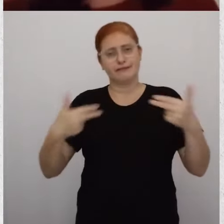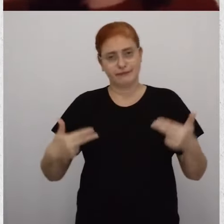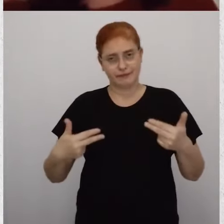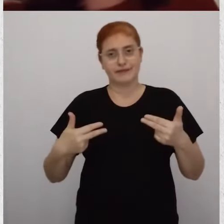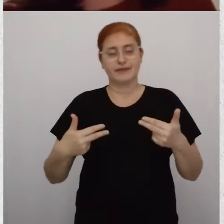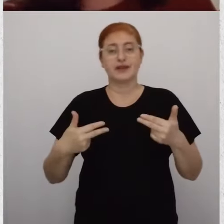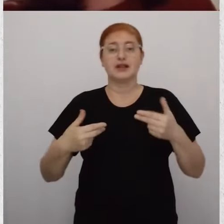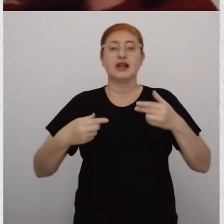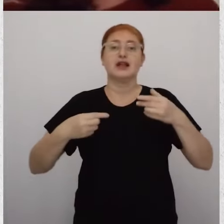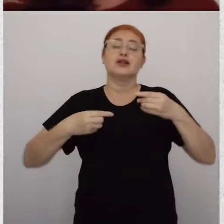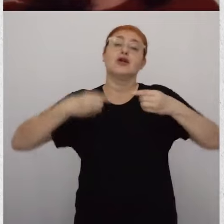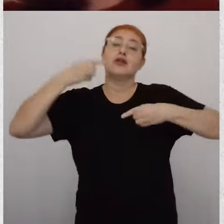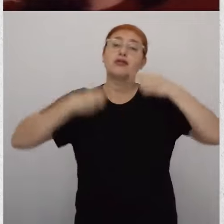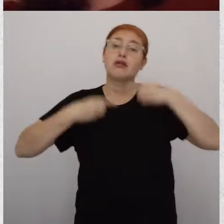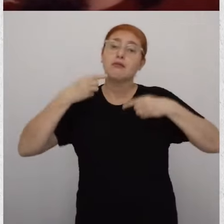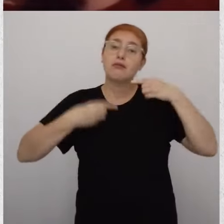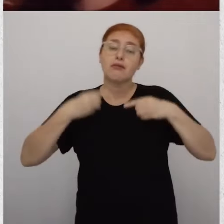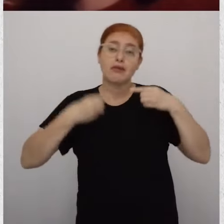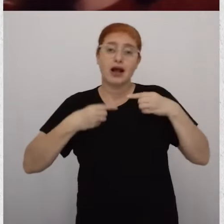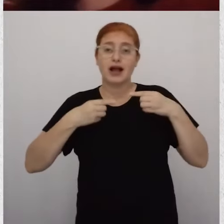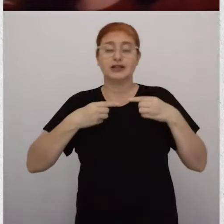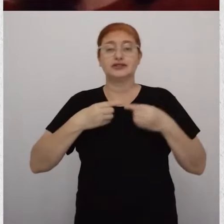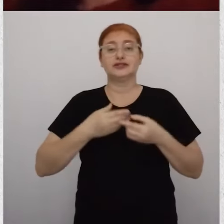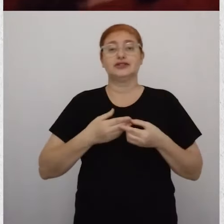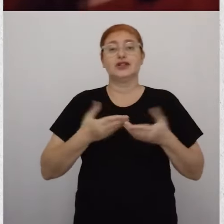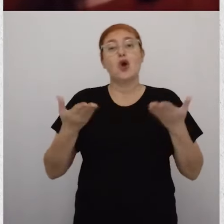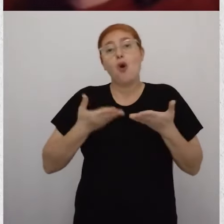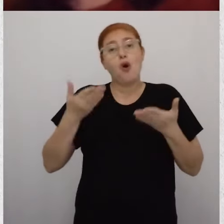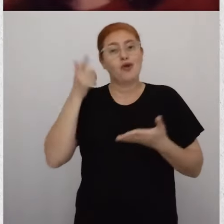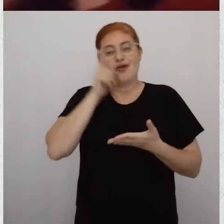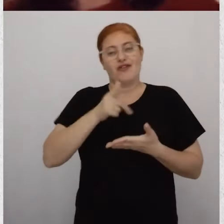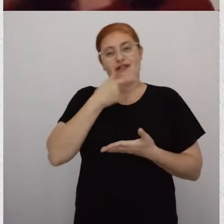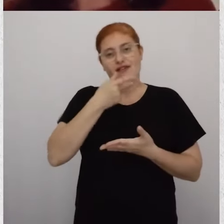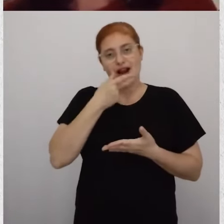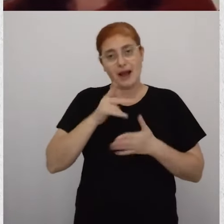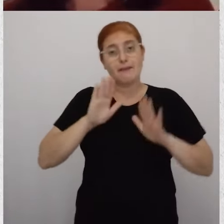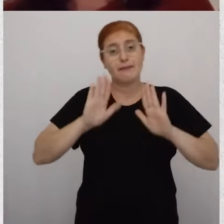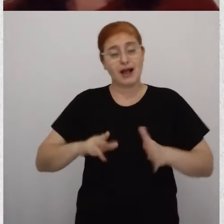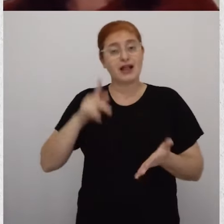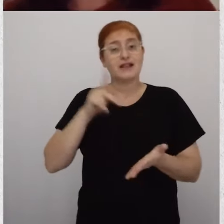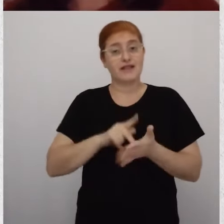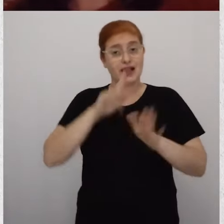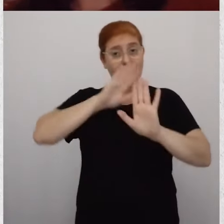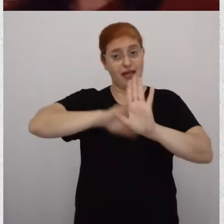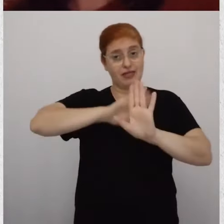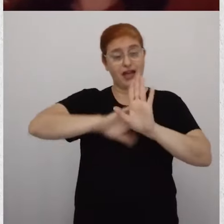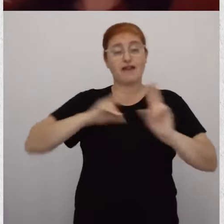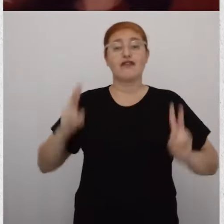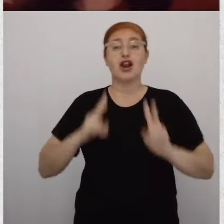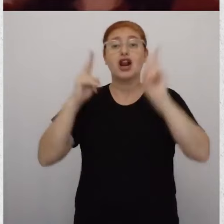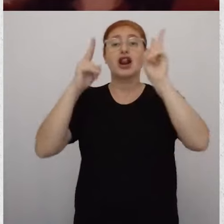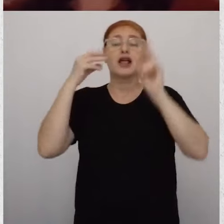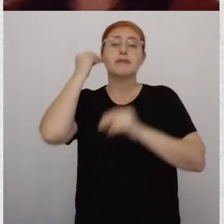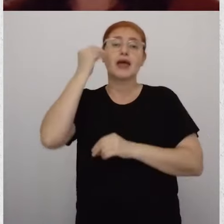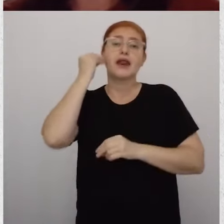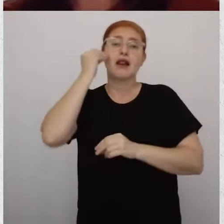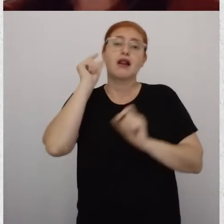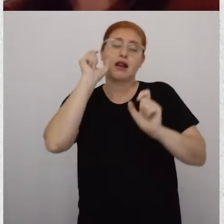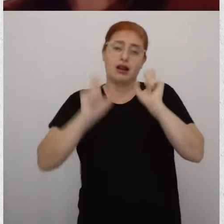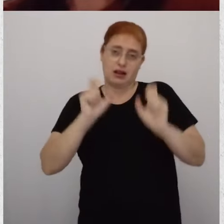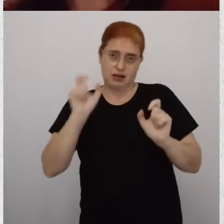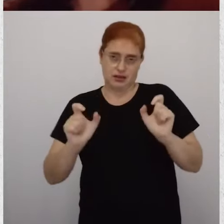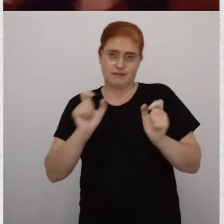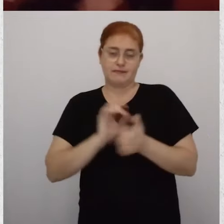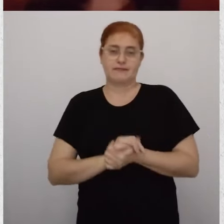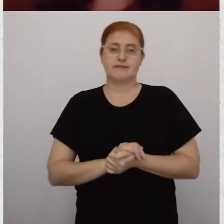torno desse debate que a gente não vai conversar agora, mas no fundo o que está por trás é a valorização da experiência dos sujeitos,